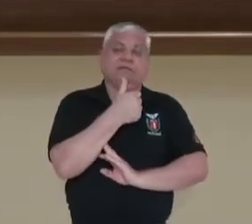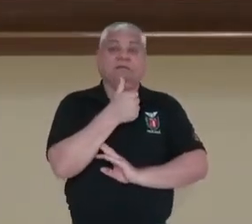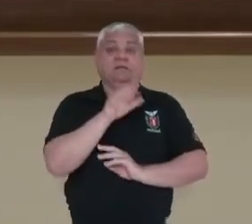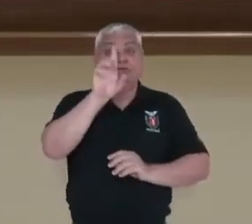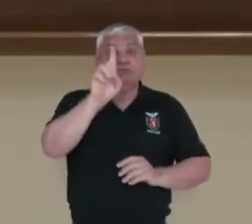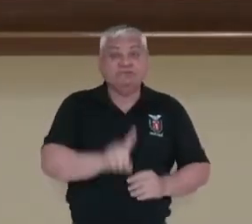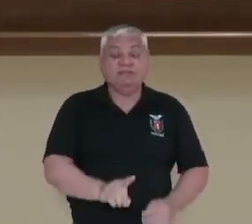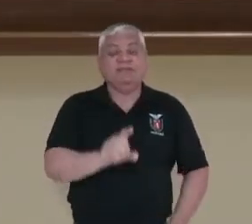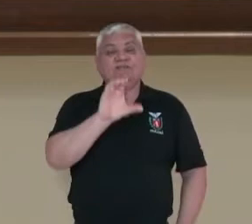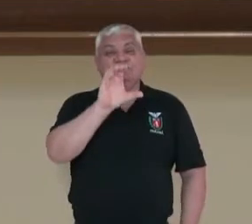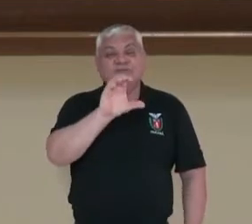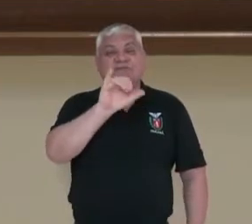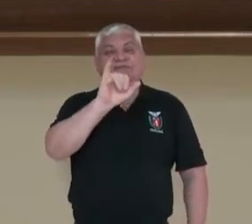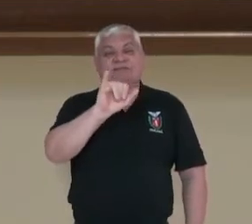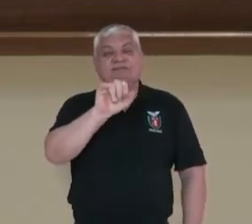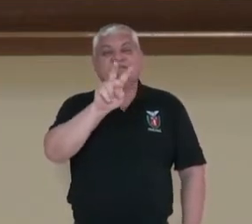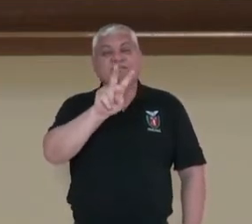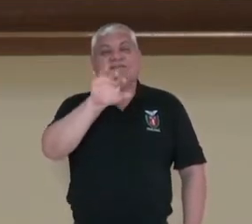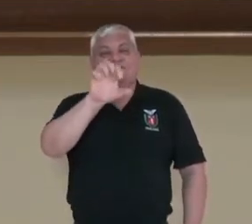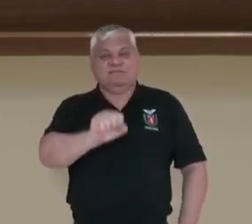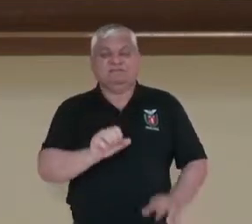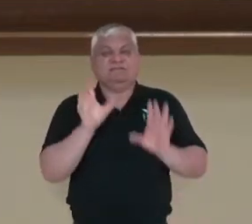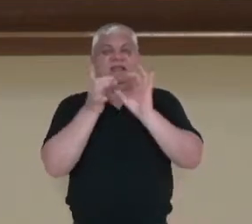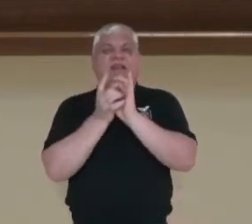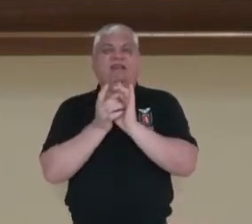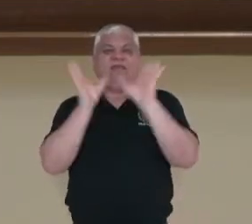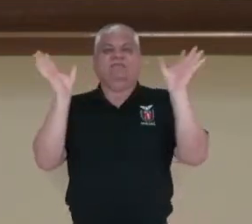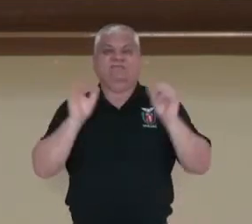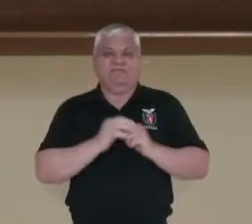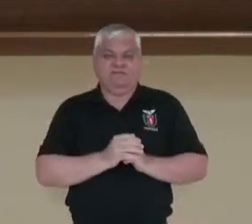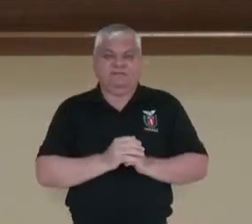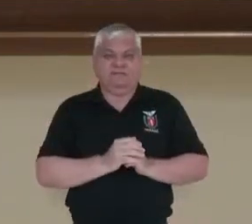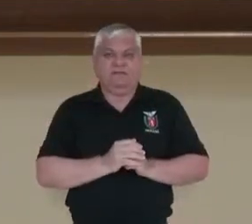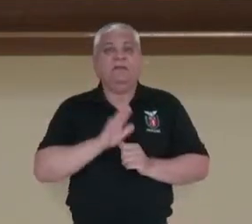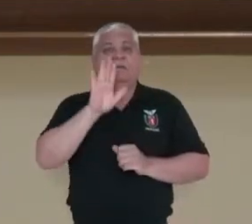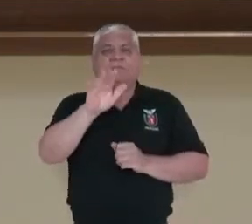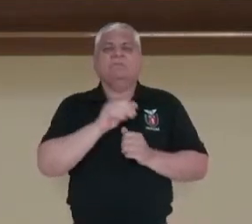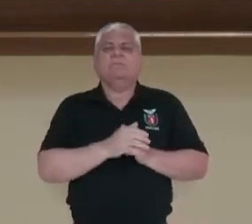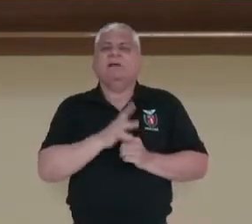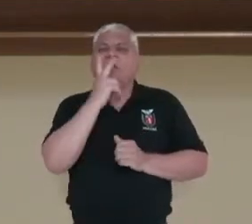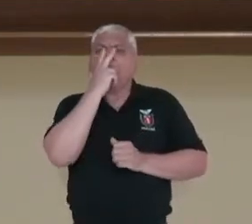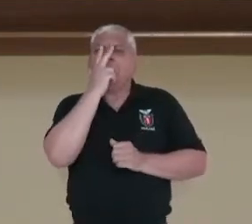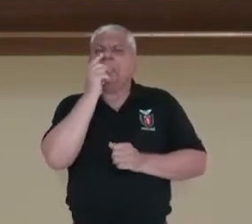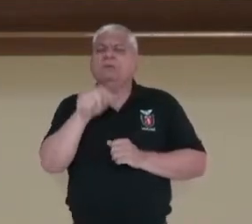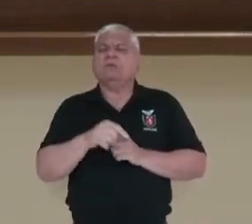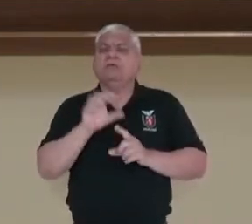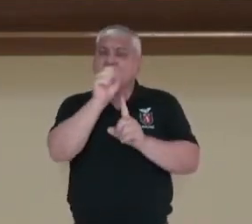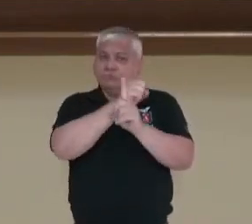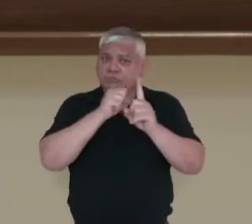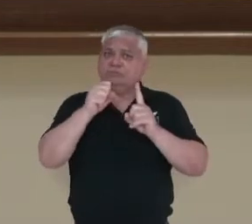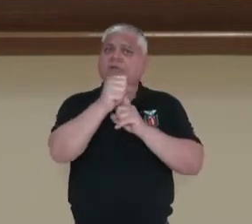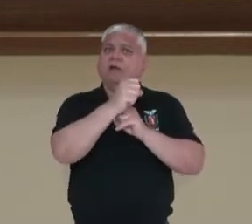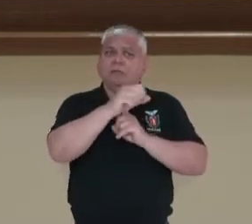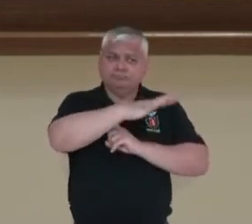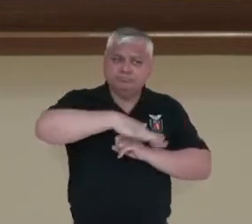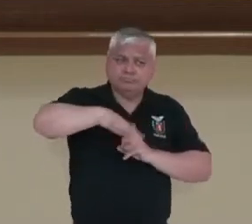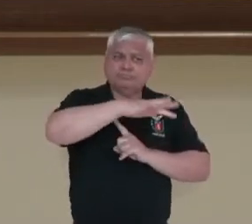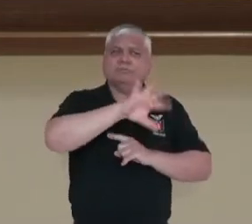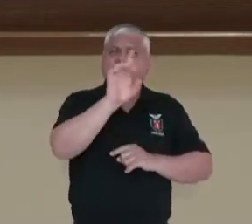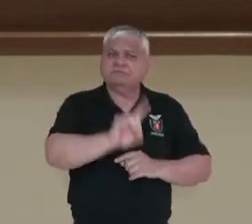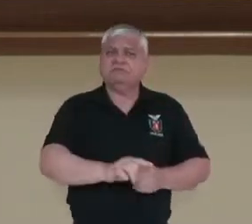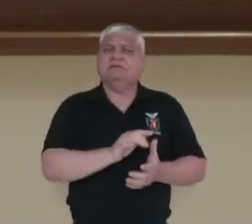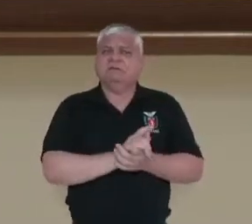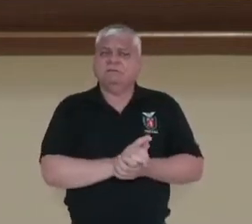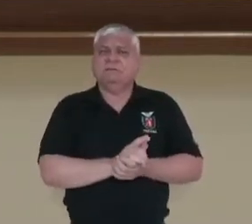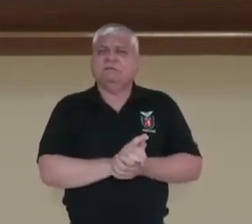Não, direito das liberdades, mas como é que se configura isso nos direitos sociais? Né? Se fala